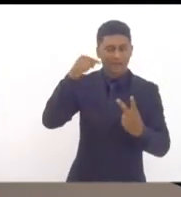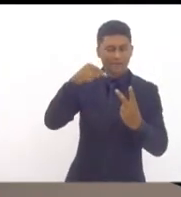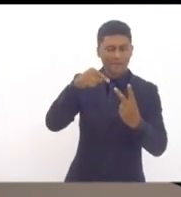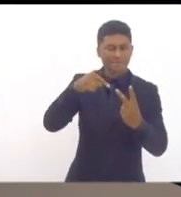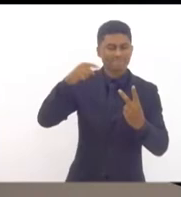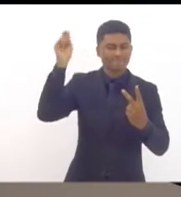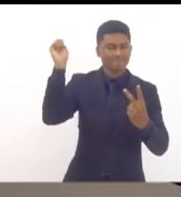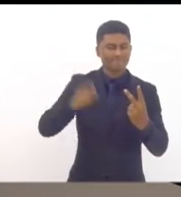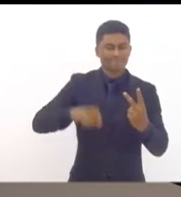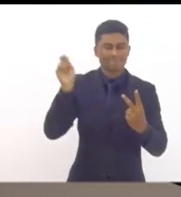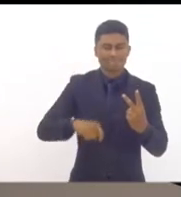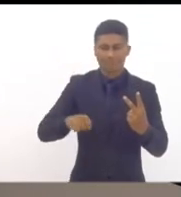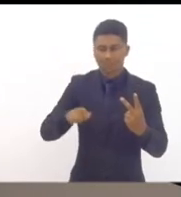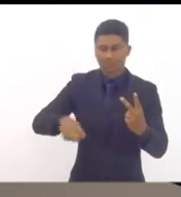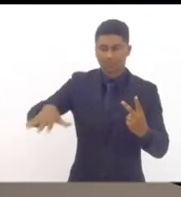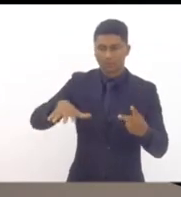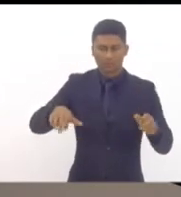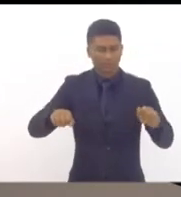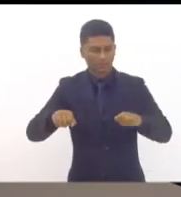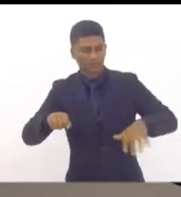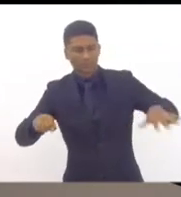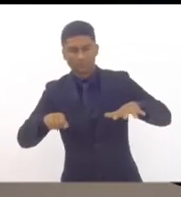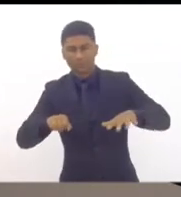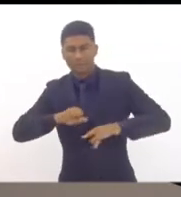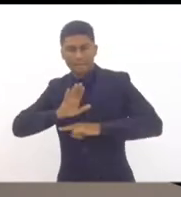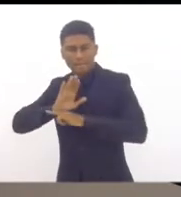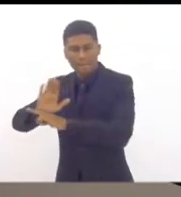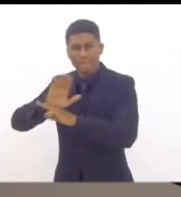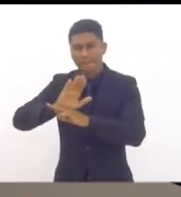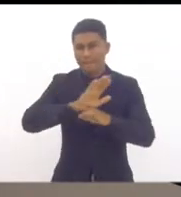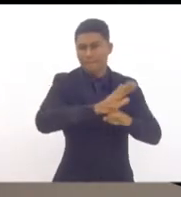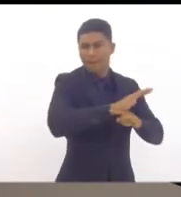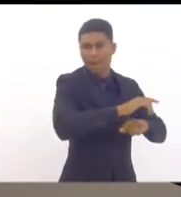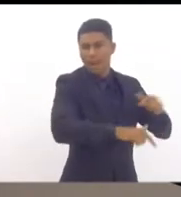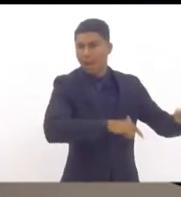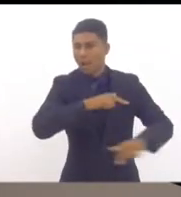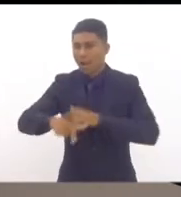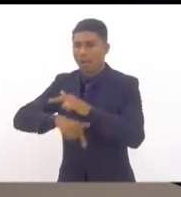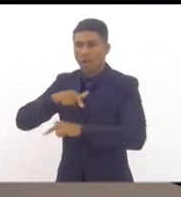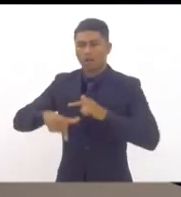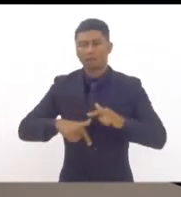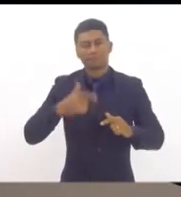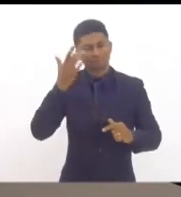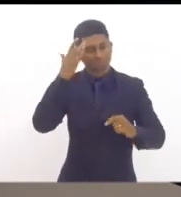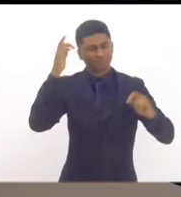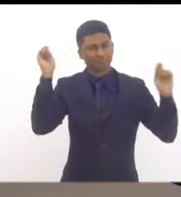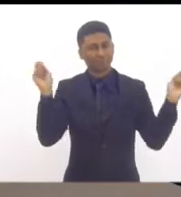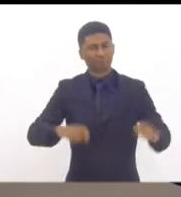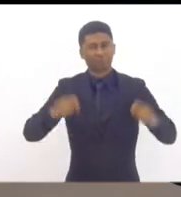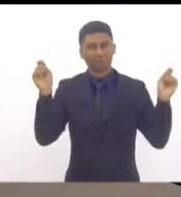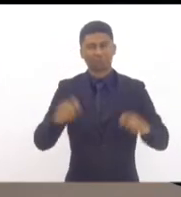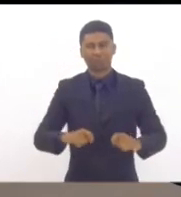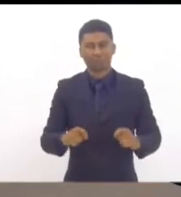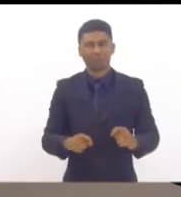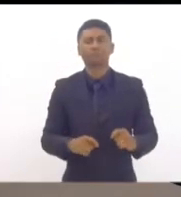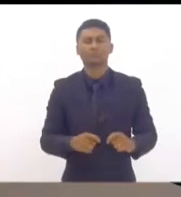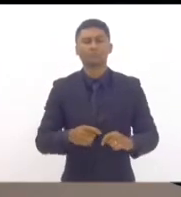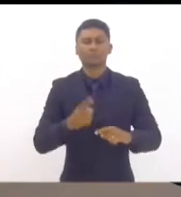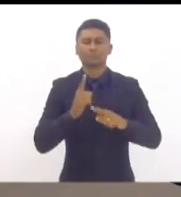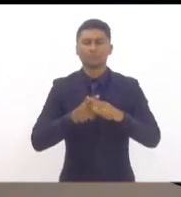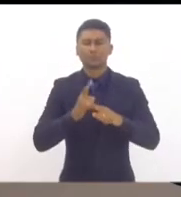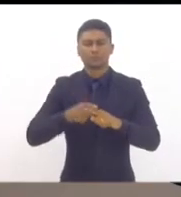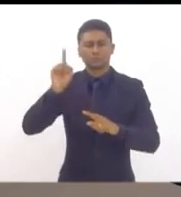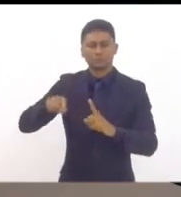esses dois nichos, né, que são muito importantes para a atuação do mecanismo, que é o âmbito do